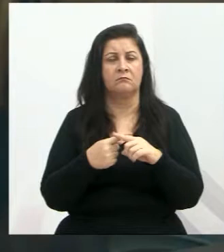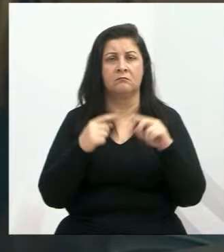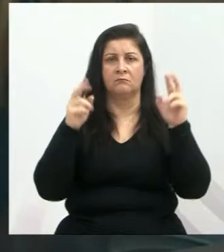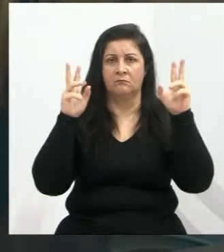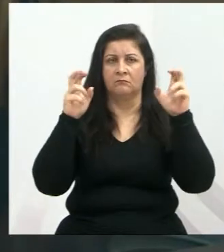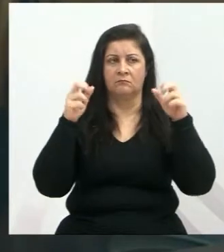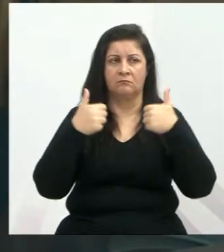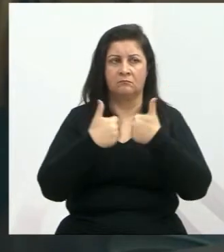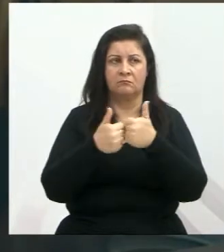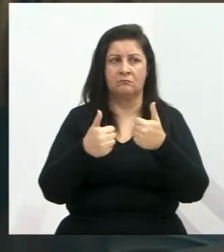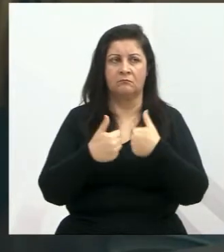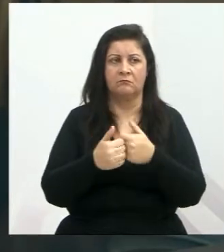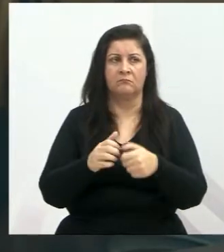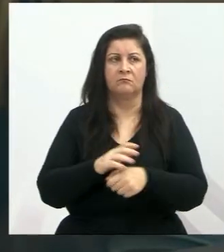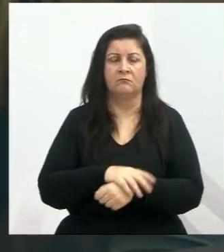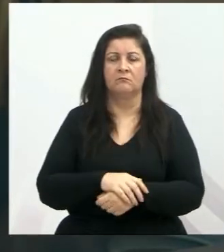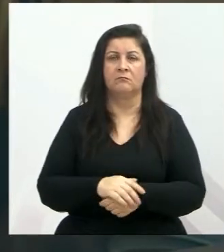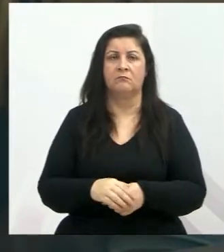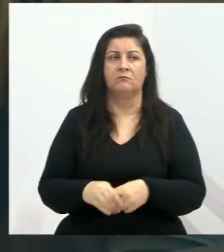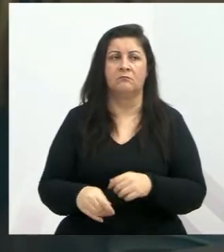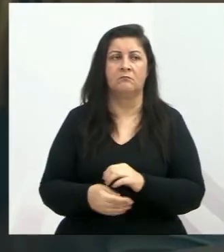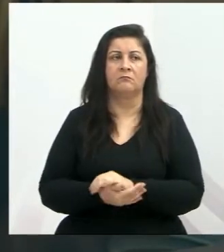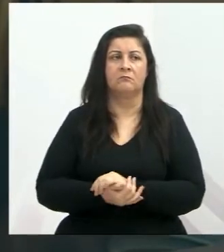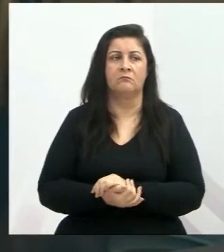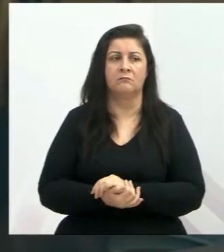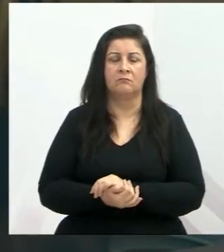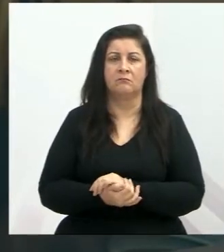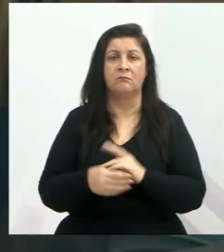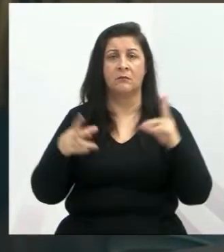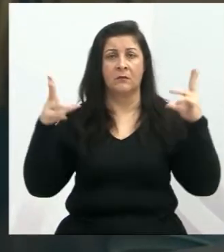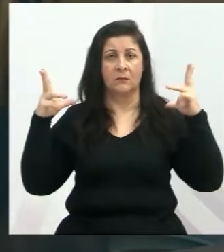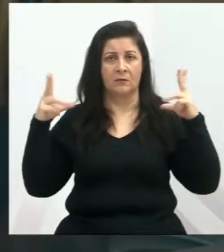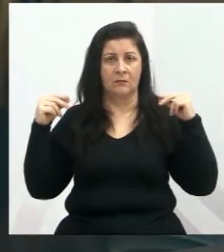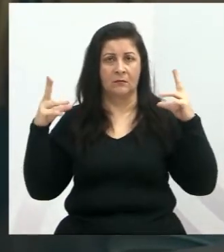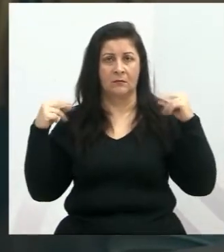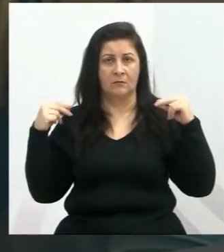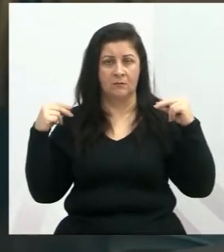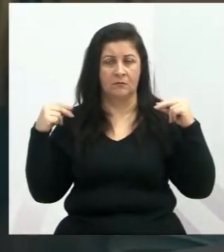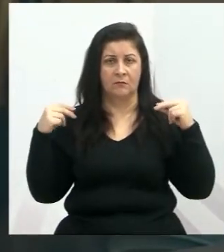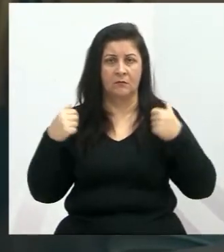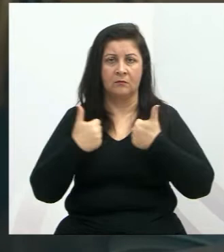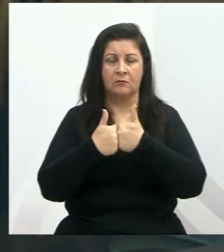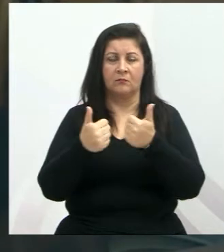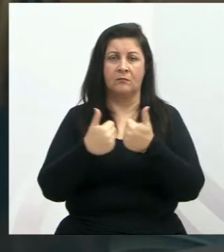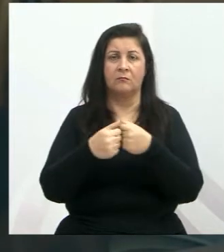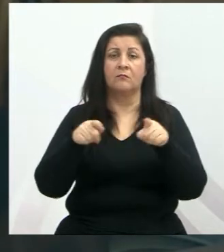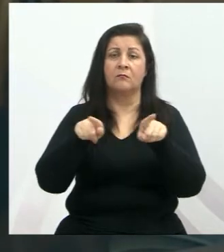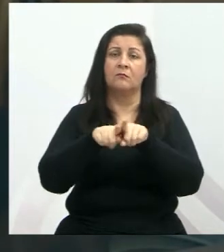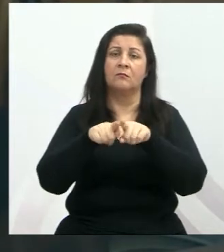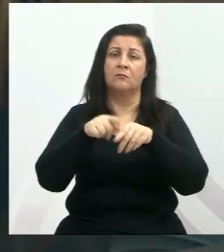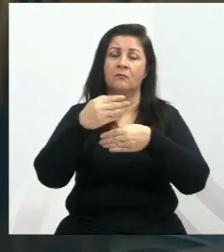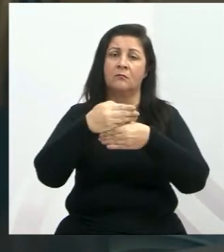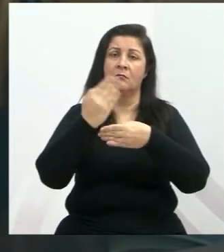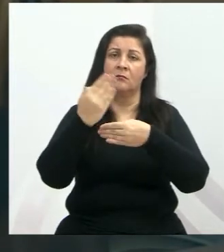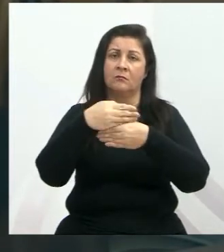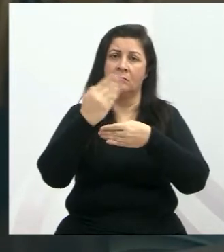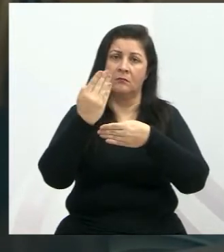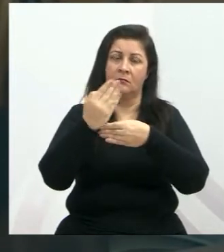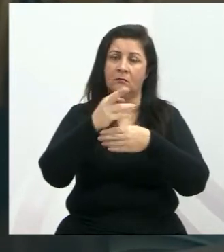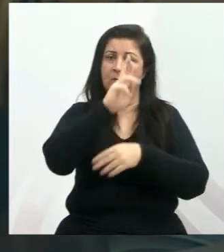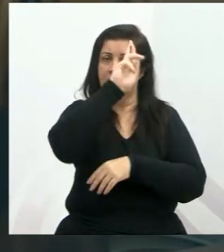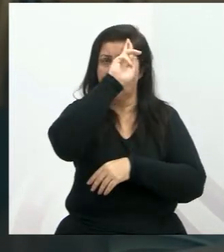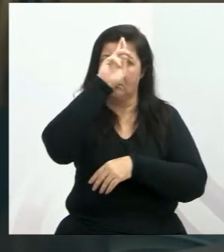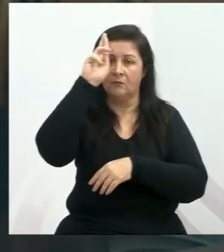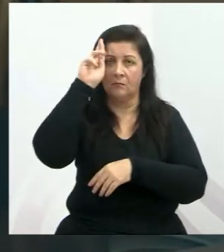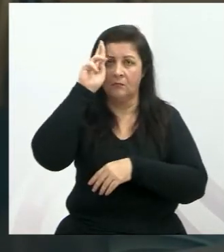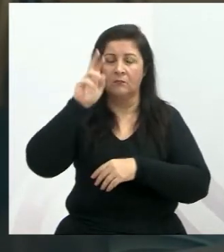só de motorista de ônibus e cobradores, temos também em nossa cidade também os taxistas, né? Os aplicativos